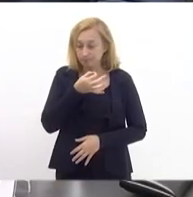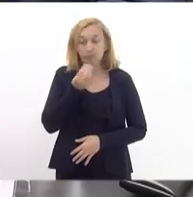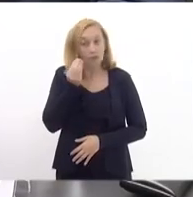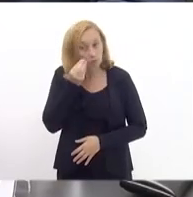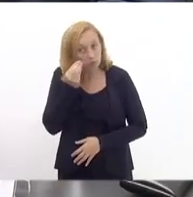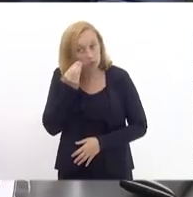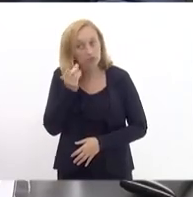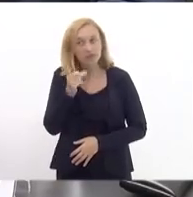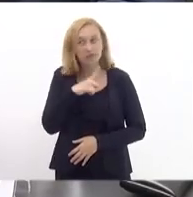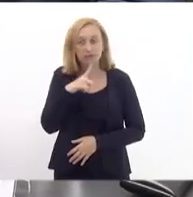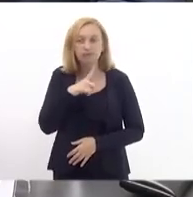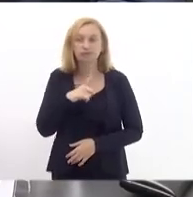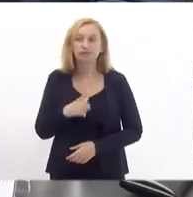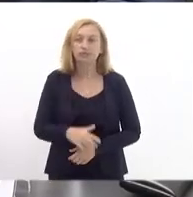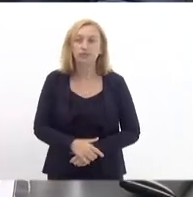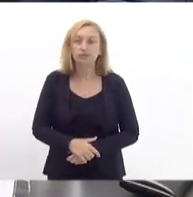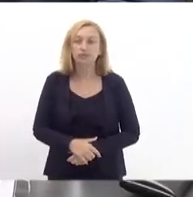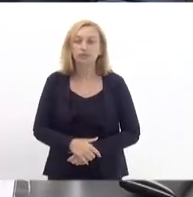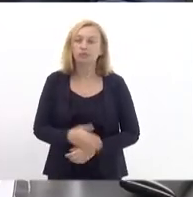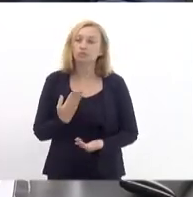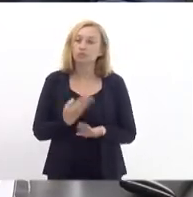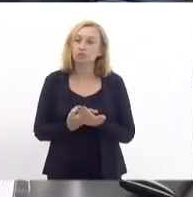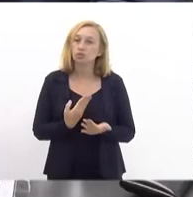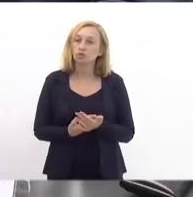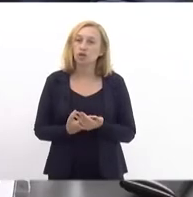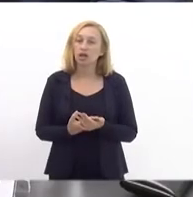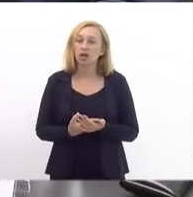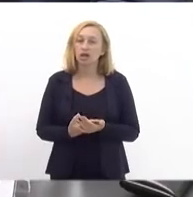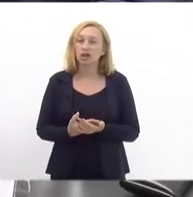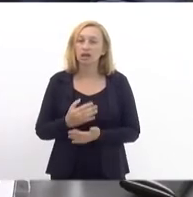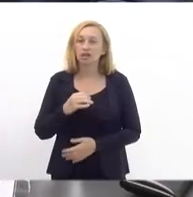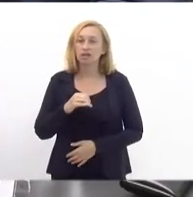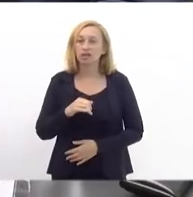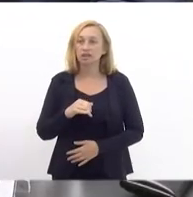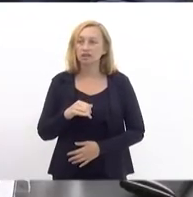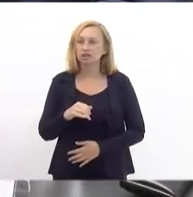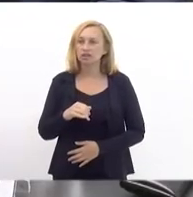acaso, de estudar no Japão.